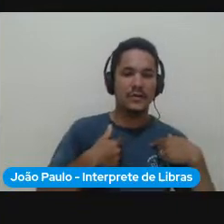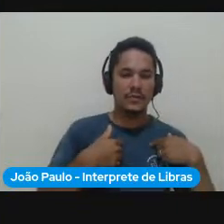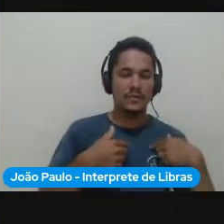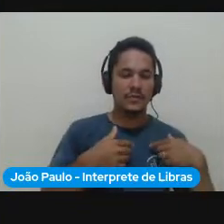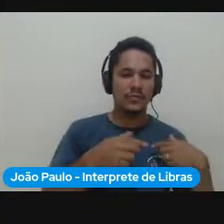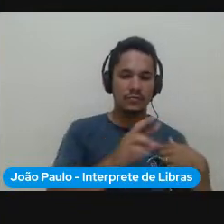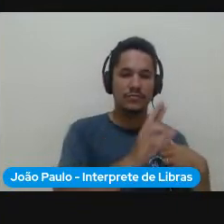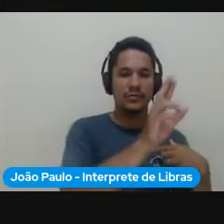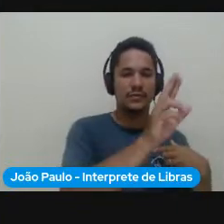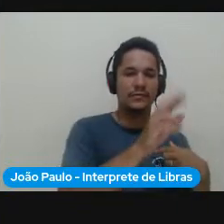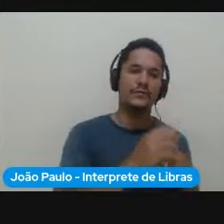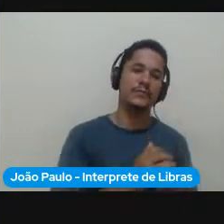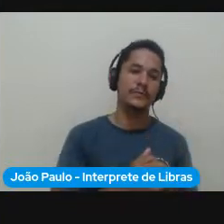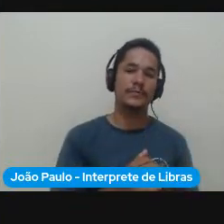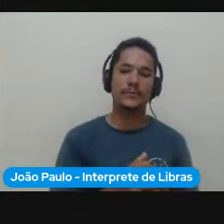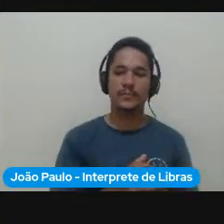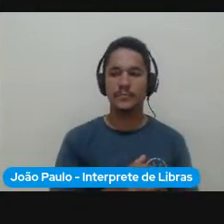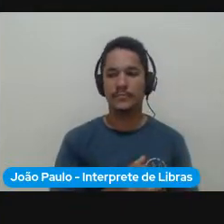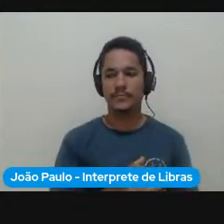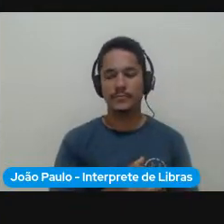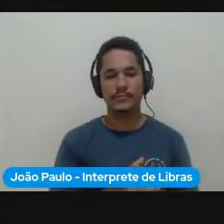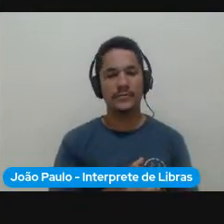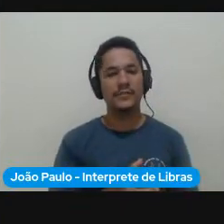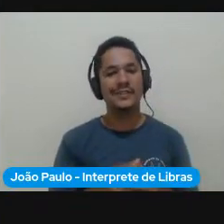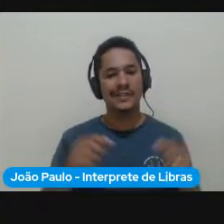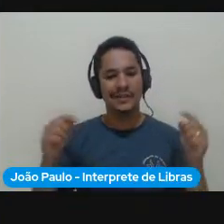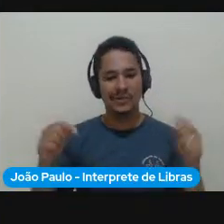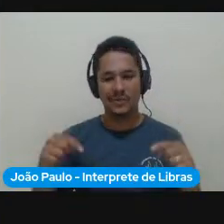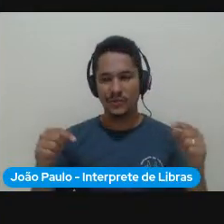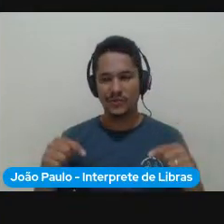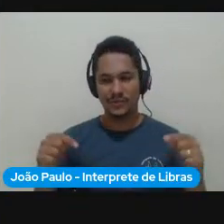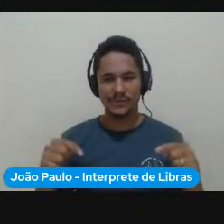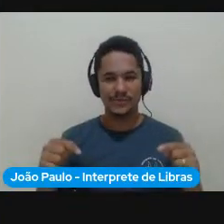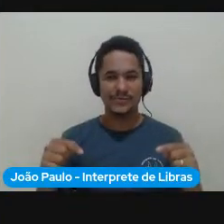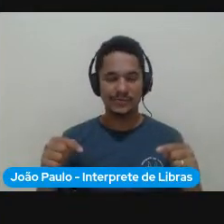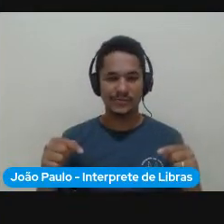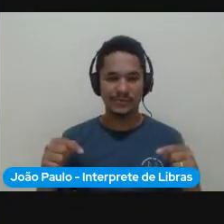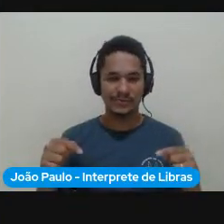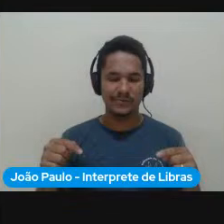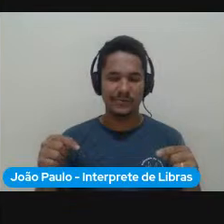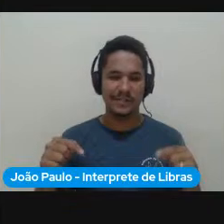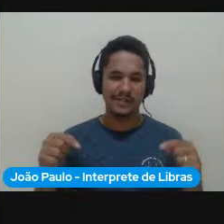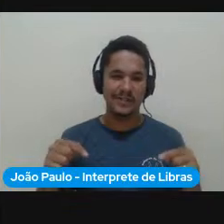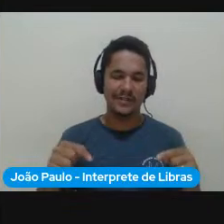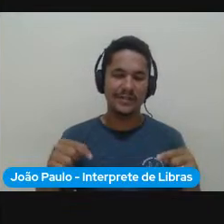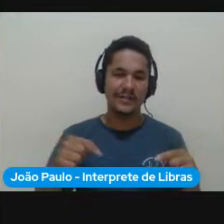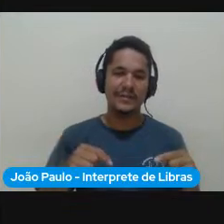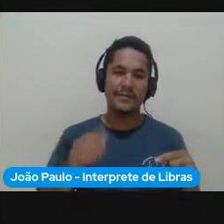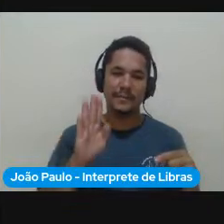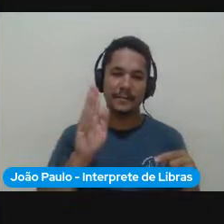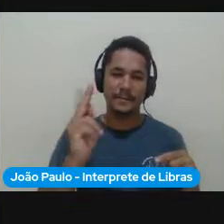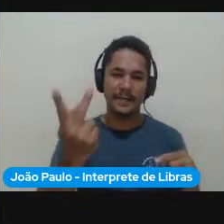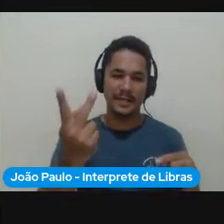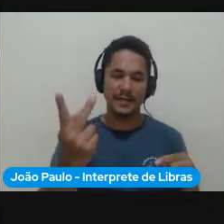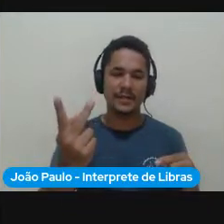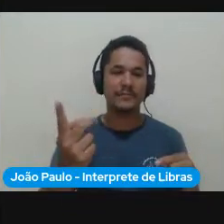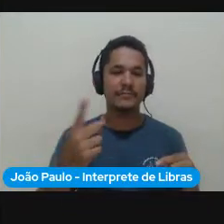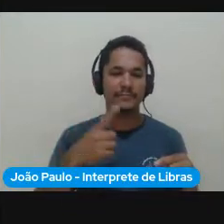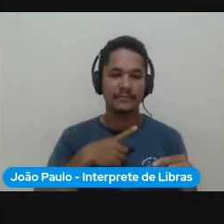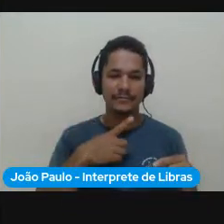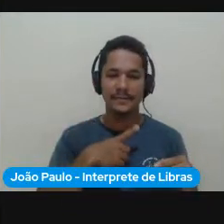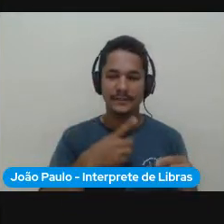Então, o cenário atual do mercado de Belo Horizonte, nós temos muitas